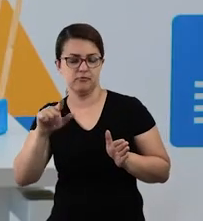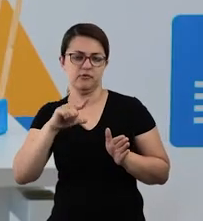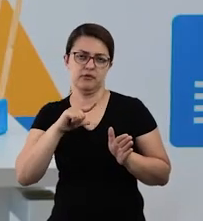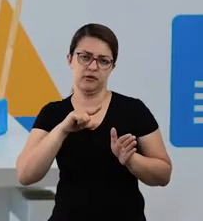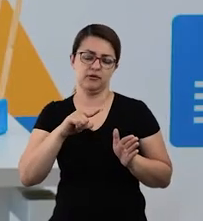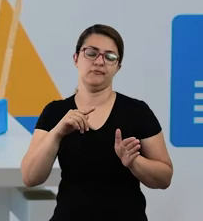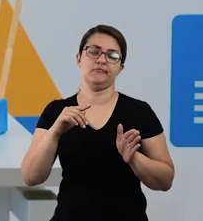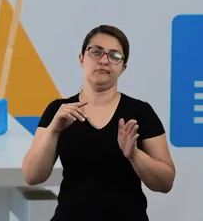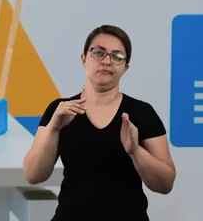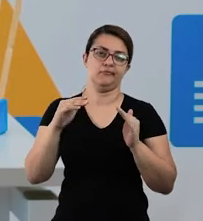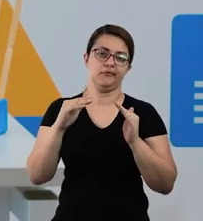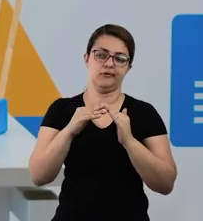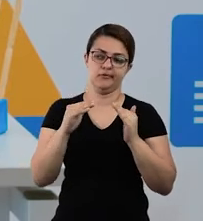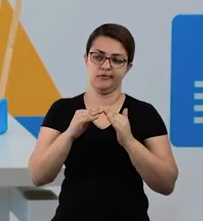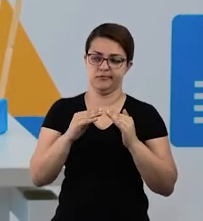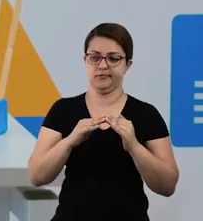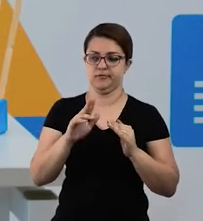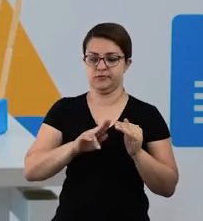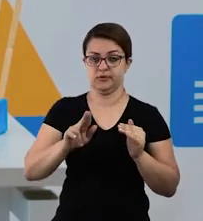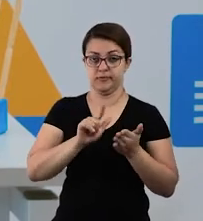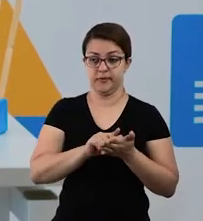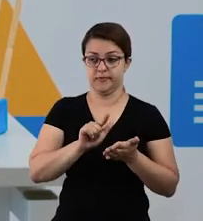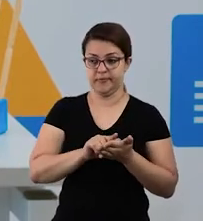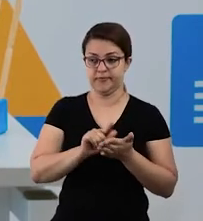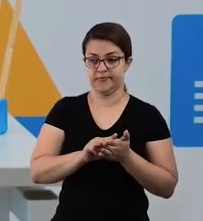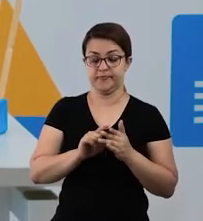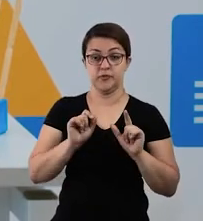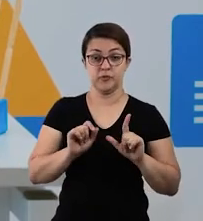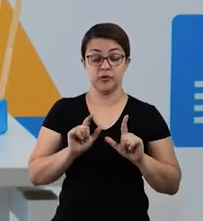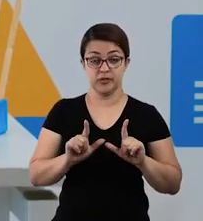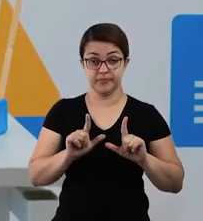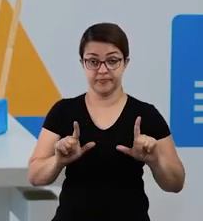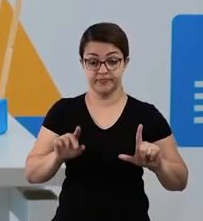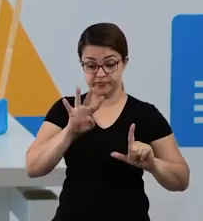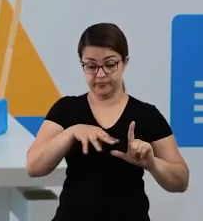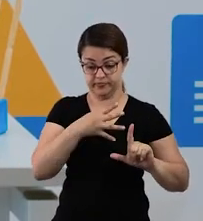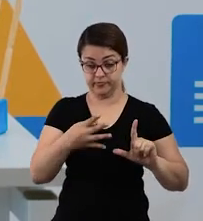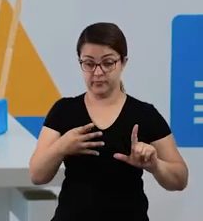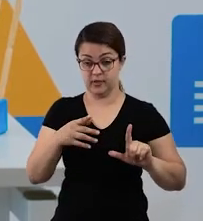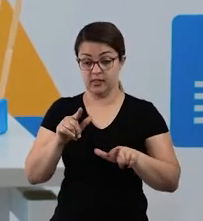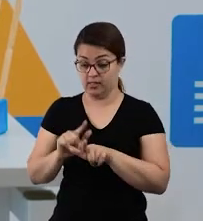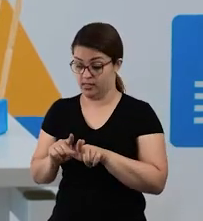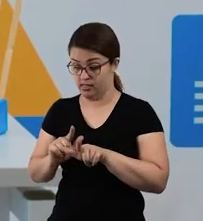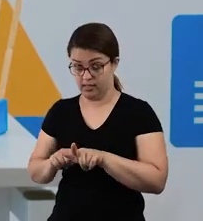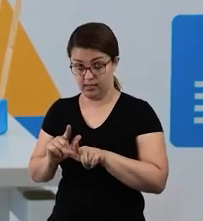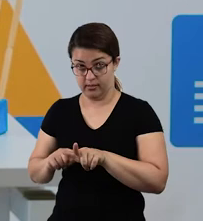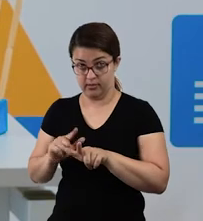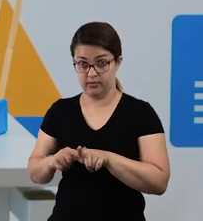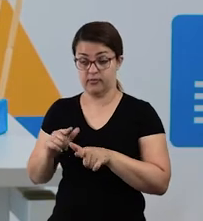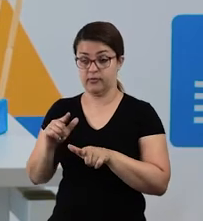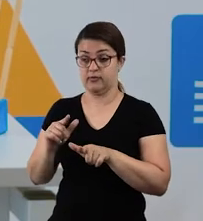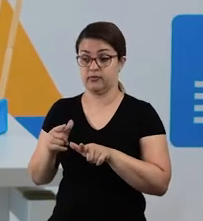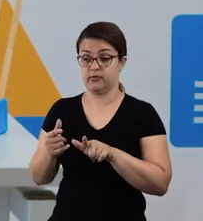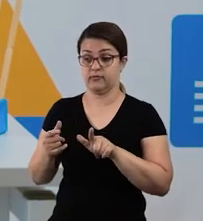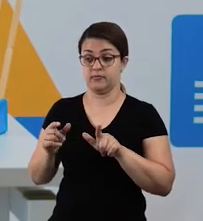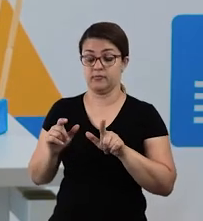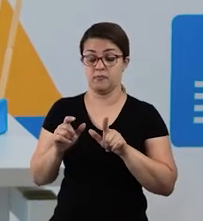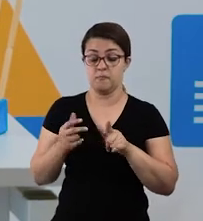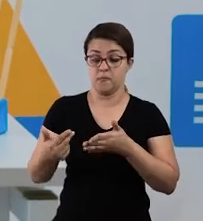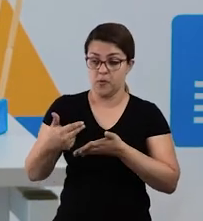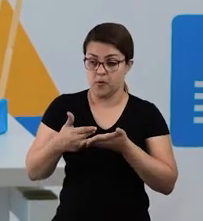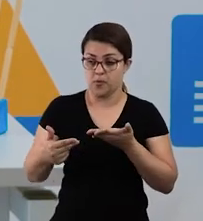fazer um quadriculado aqui no papel para que a criança consiga encaixar as letrinhas. Vocês podem fazer também em